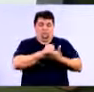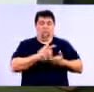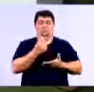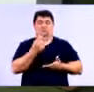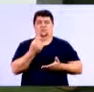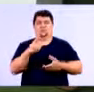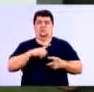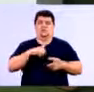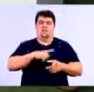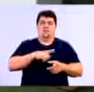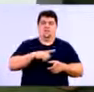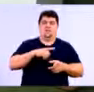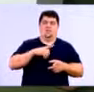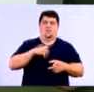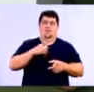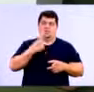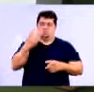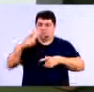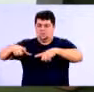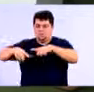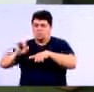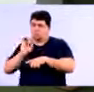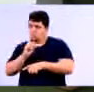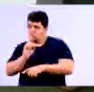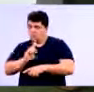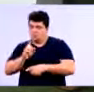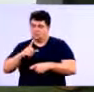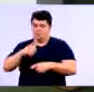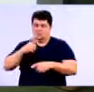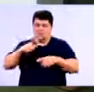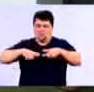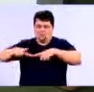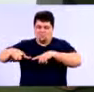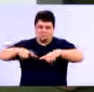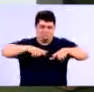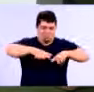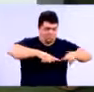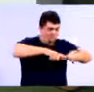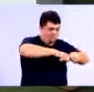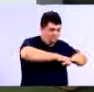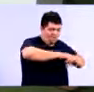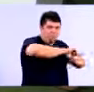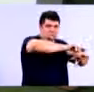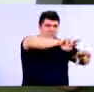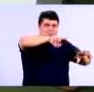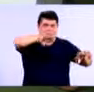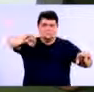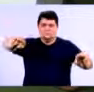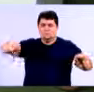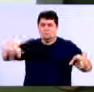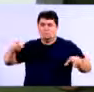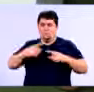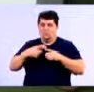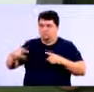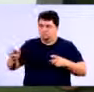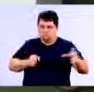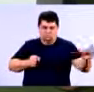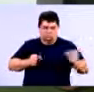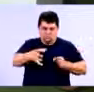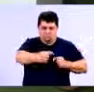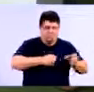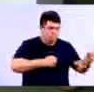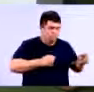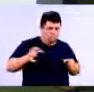significa você ter mais de uma fonte de renda. Com certeza, não é verdade, né, professora? Com certeza. Então, assim, é você necessariamente